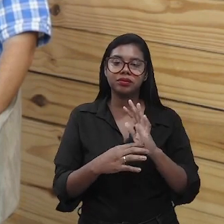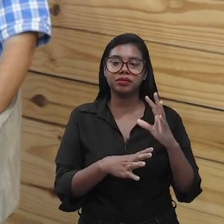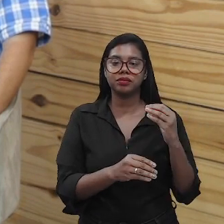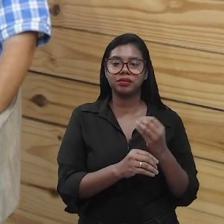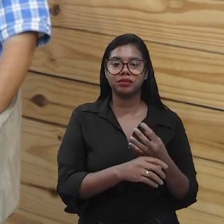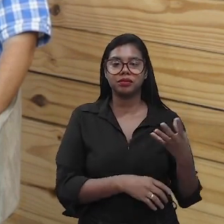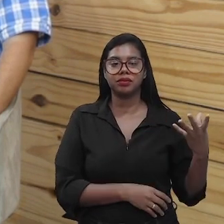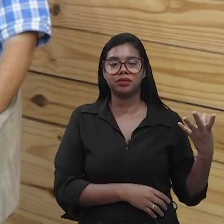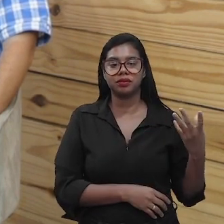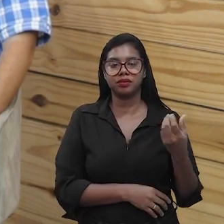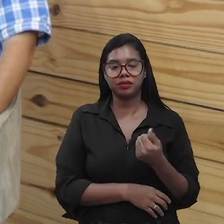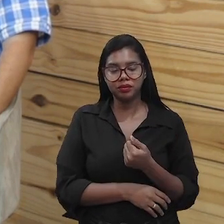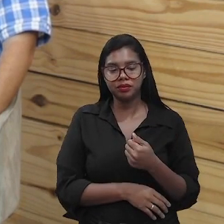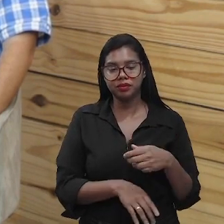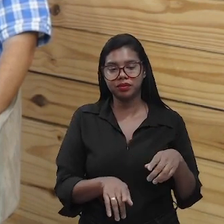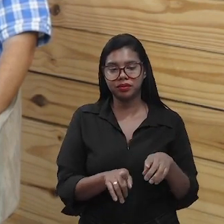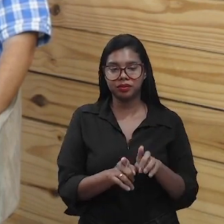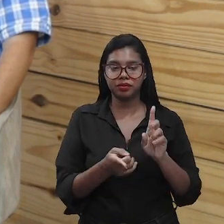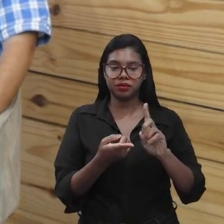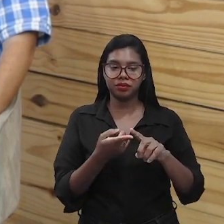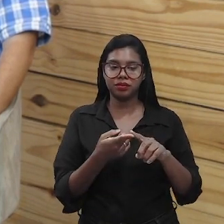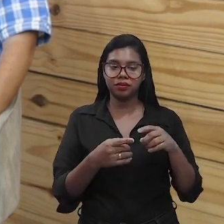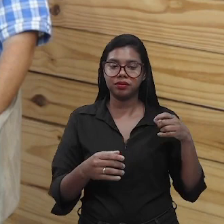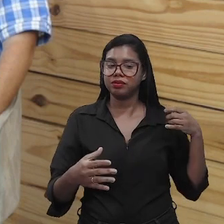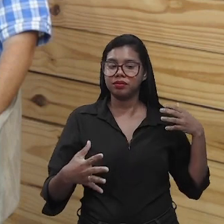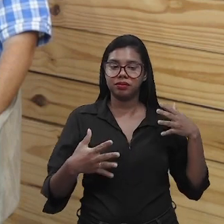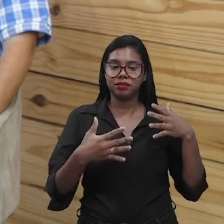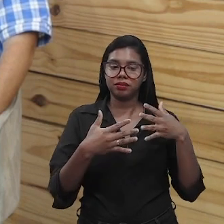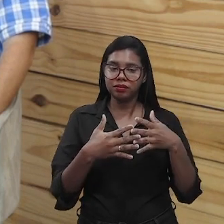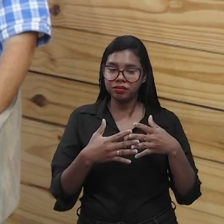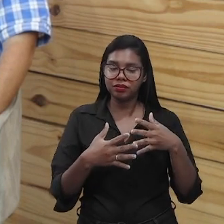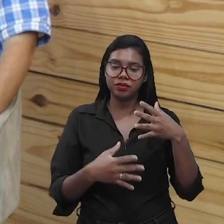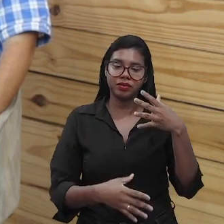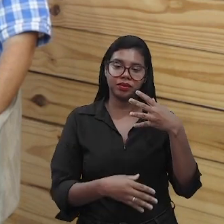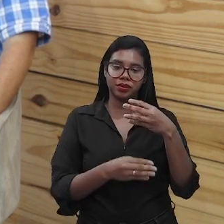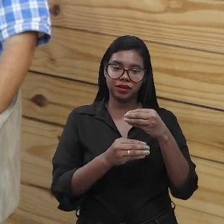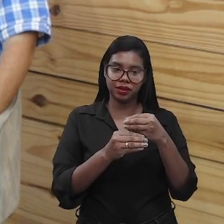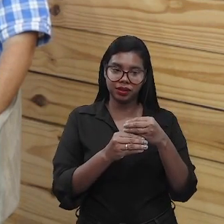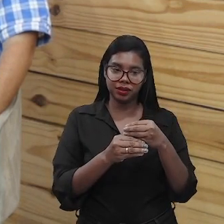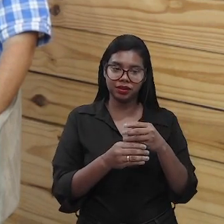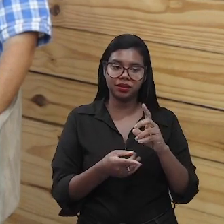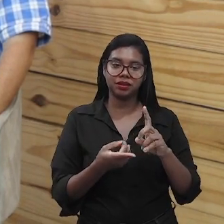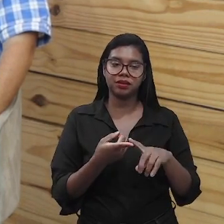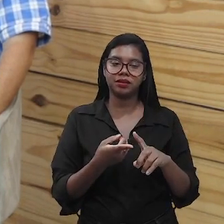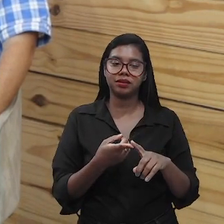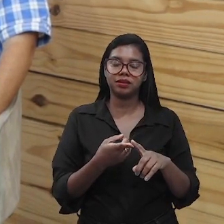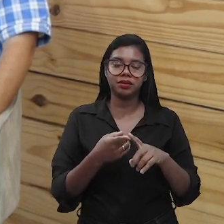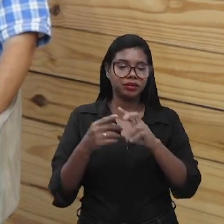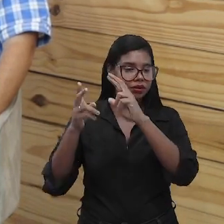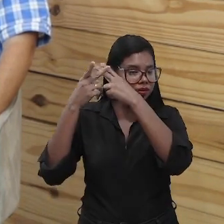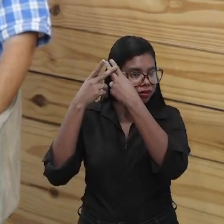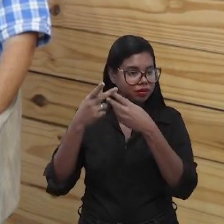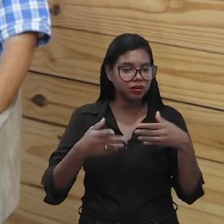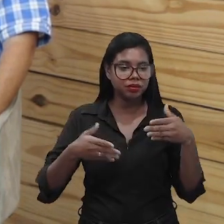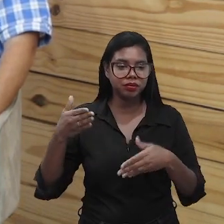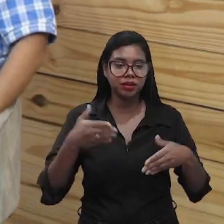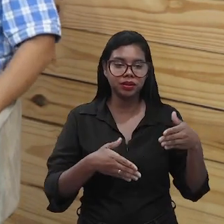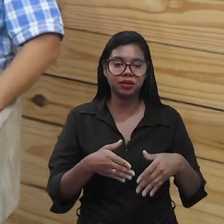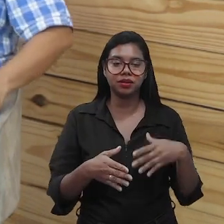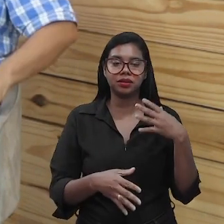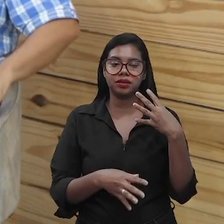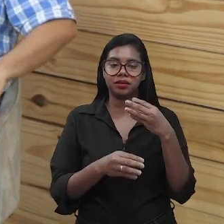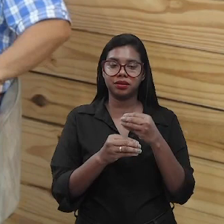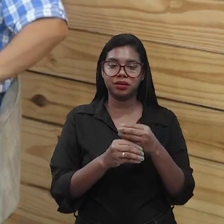das mídias digitais, com um acréscimo complexo da participação, da interação com esse outro, né, que